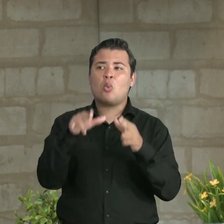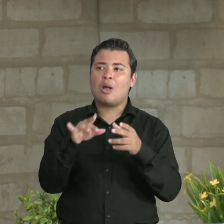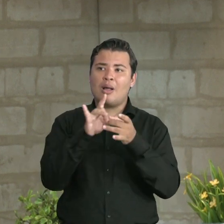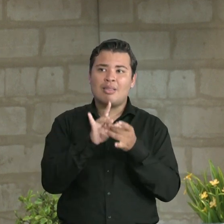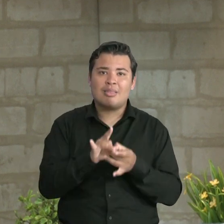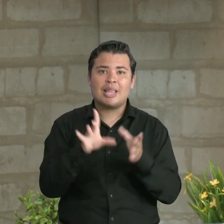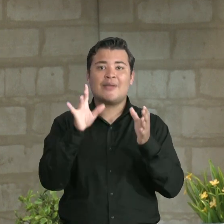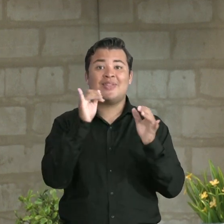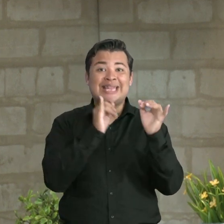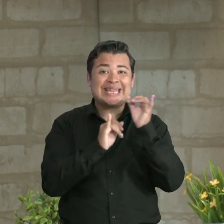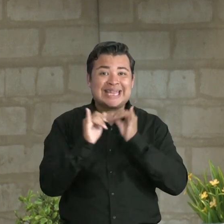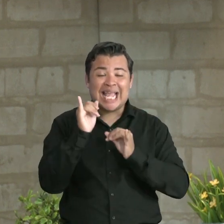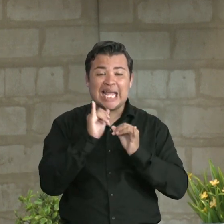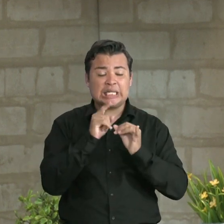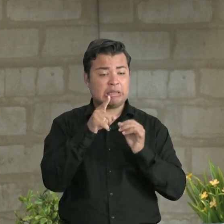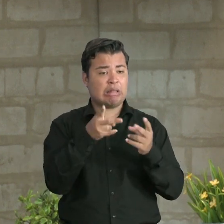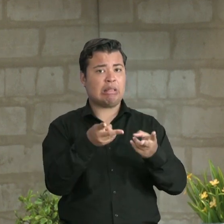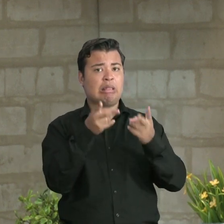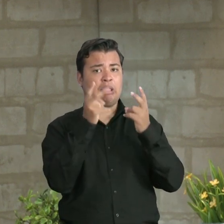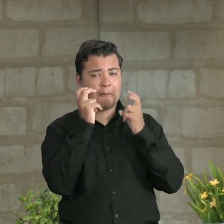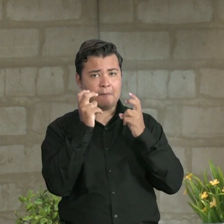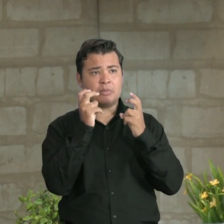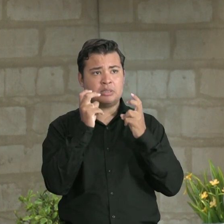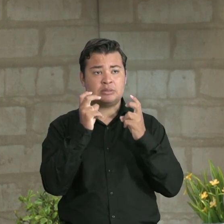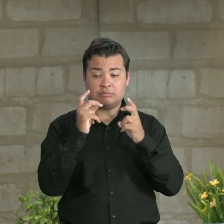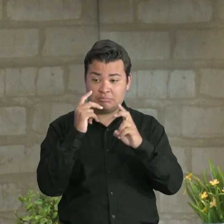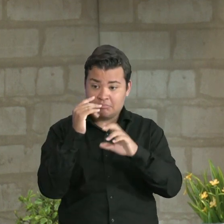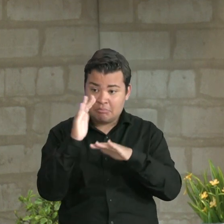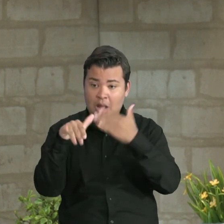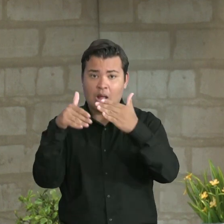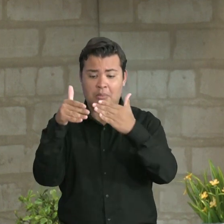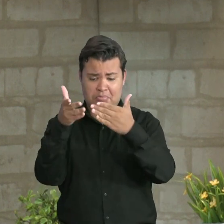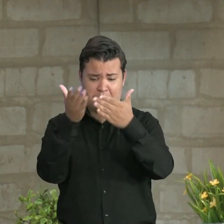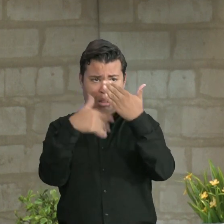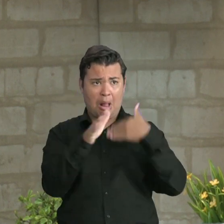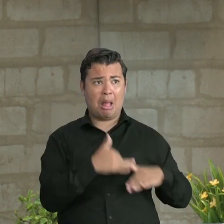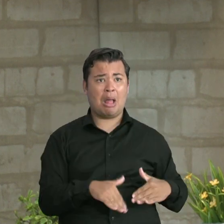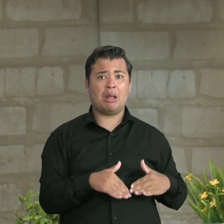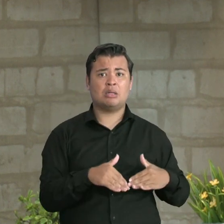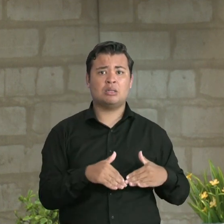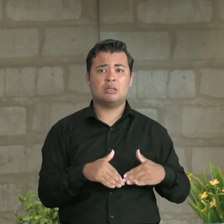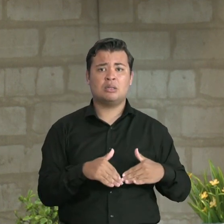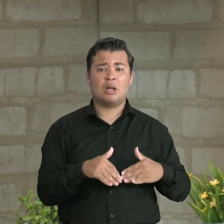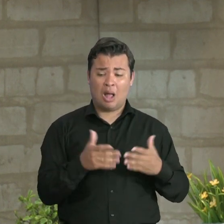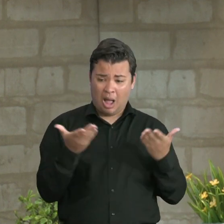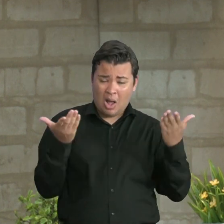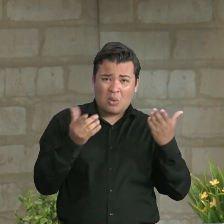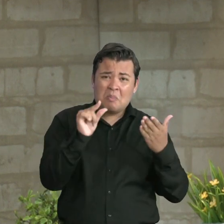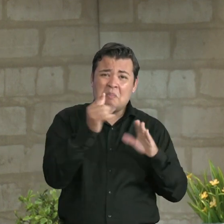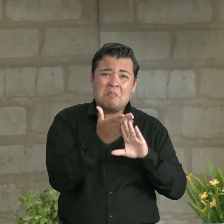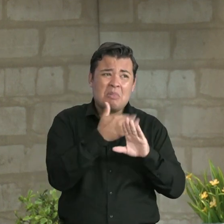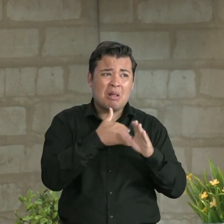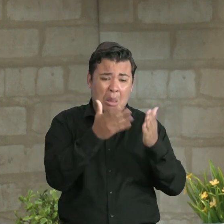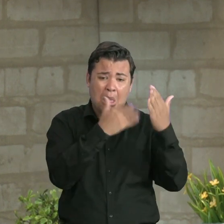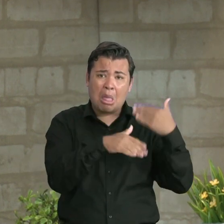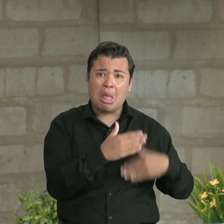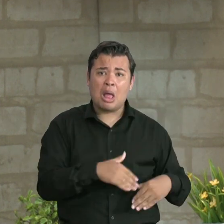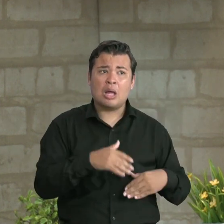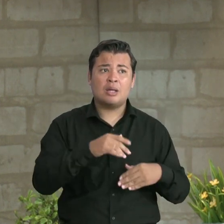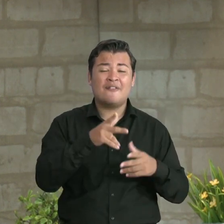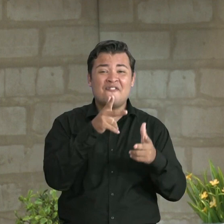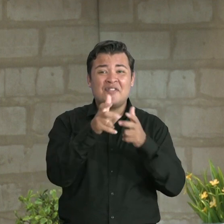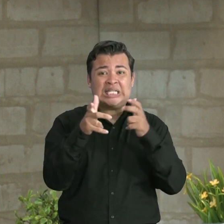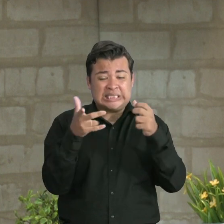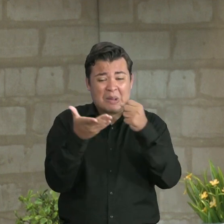conseguimos dar um passo para frente, às vezes andamos muito para trás. Tivemos um regresso muito grande, recente agora, em todos os níveis, desde vacinação básica